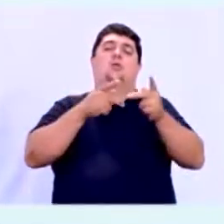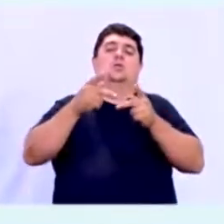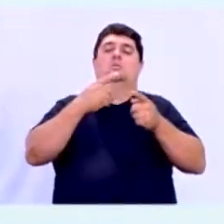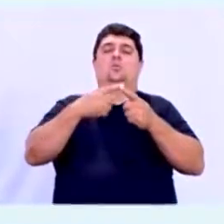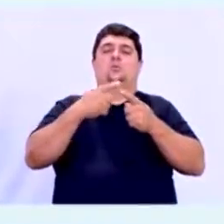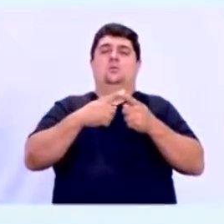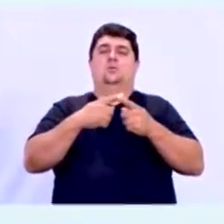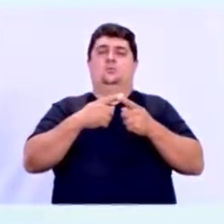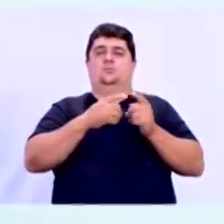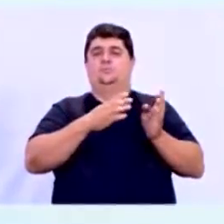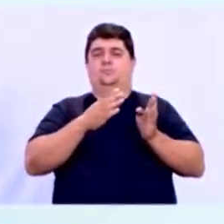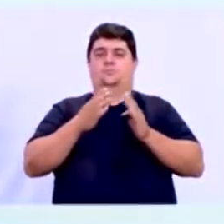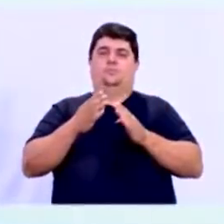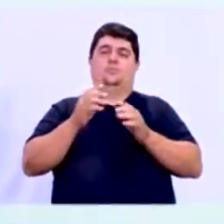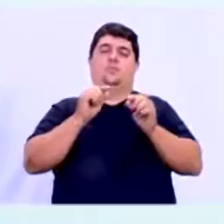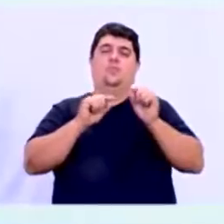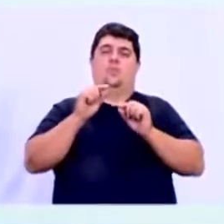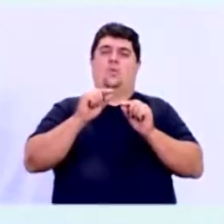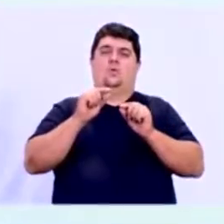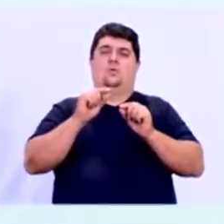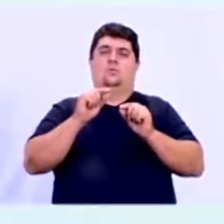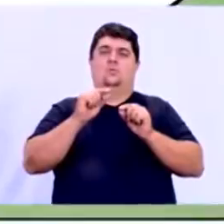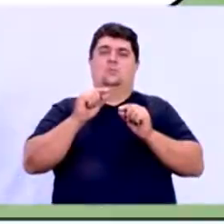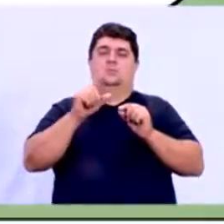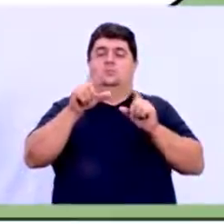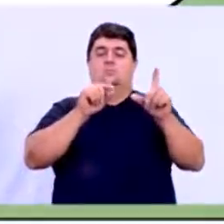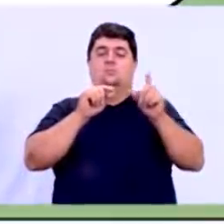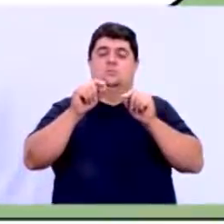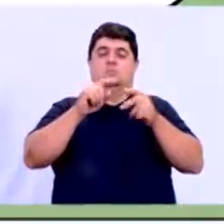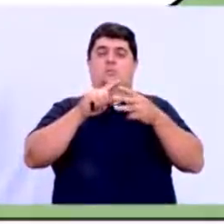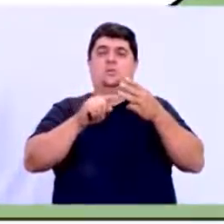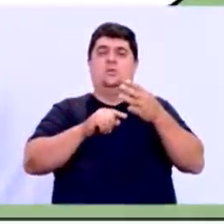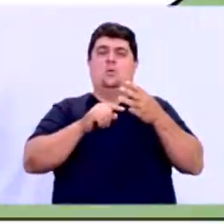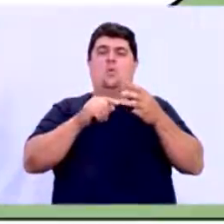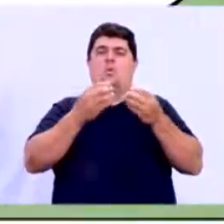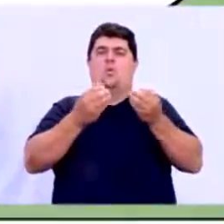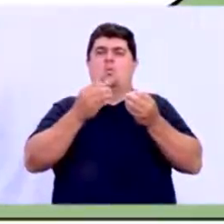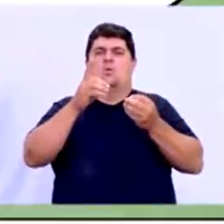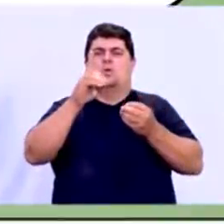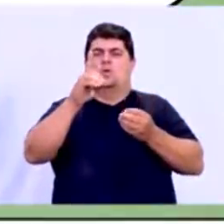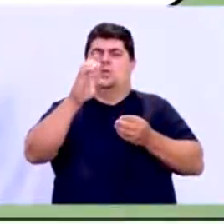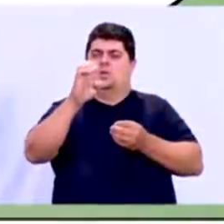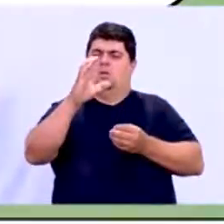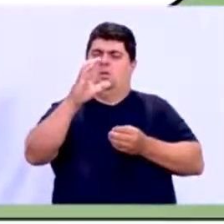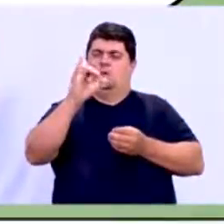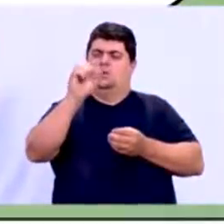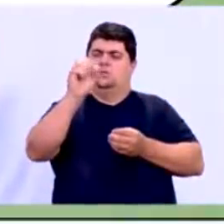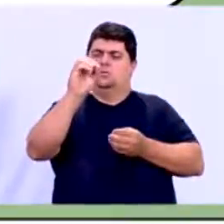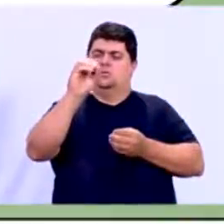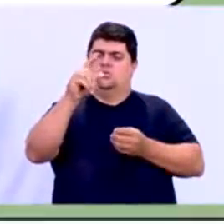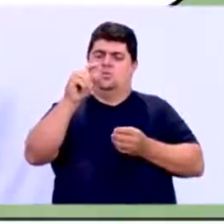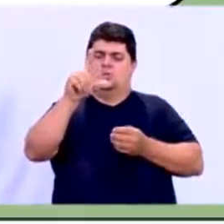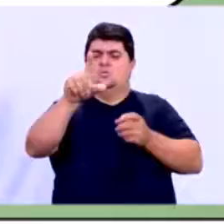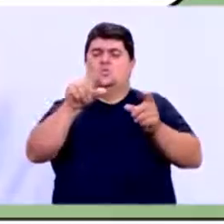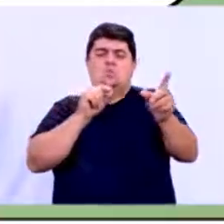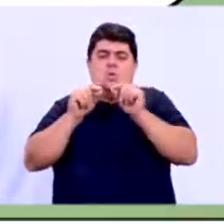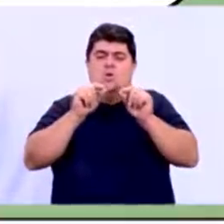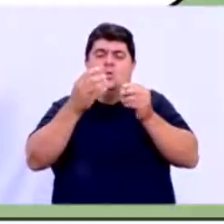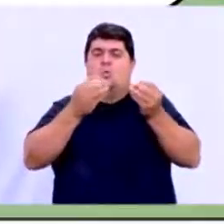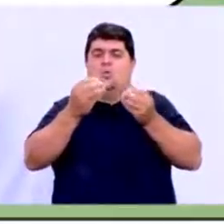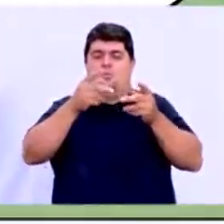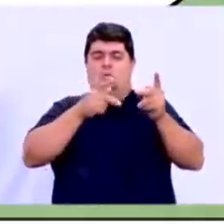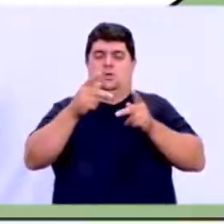Então, vamos continuar destacando quais são as decisões. Existem 3 decisões do